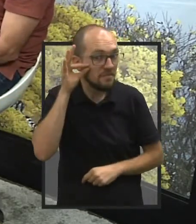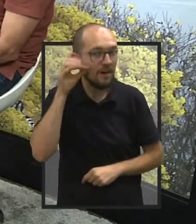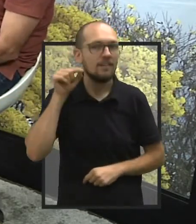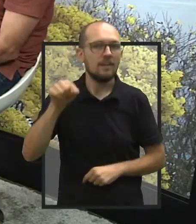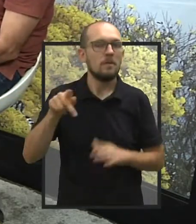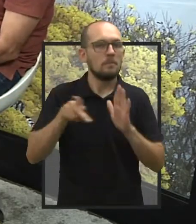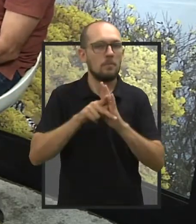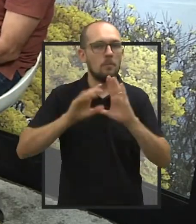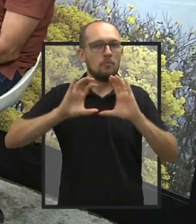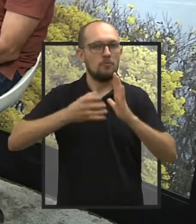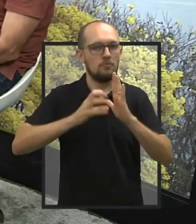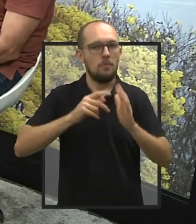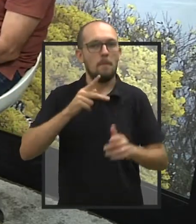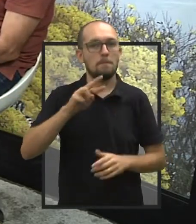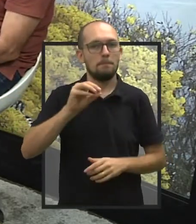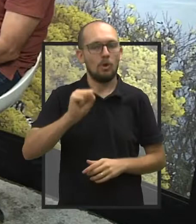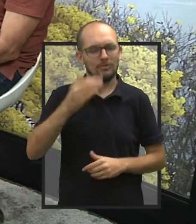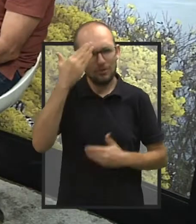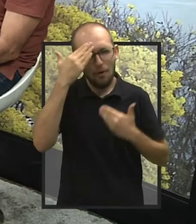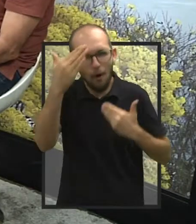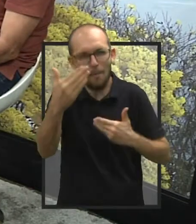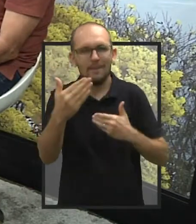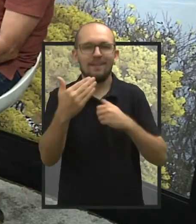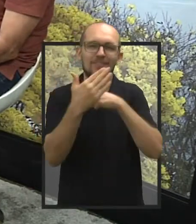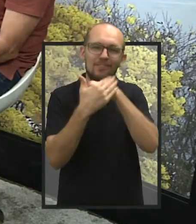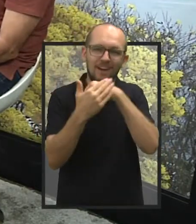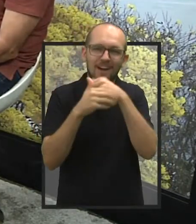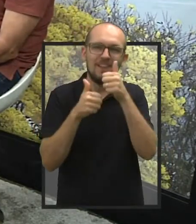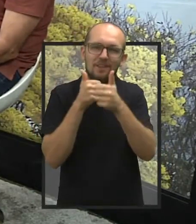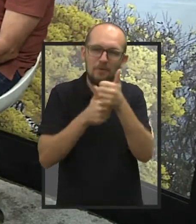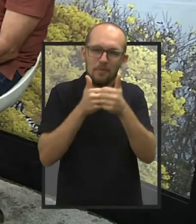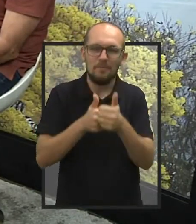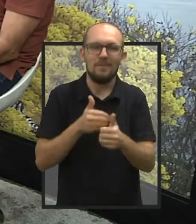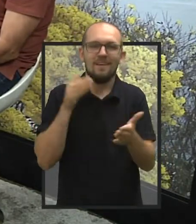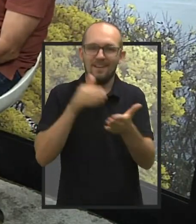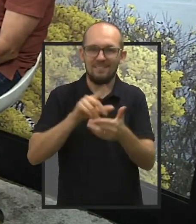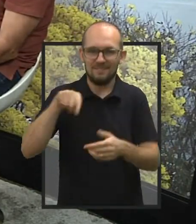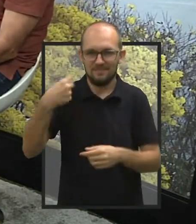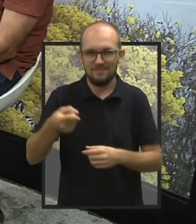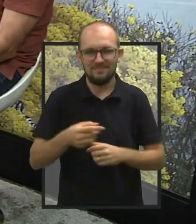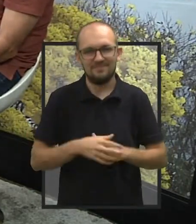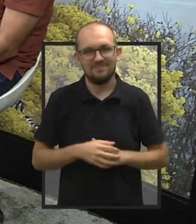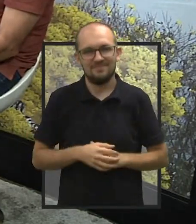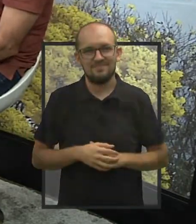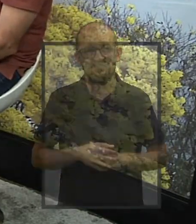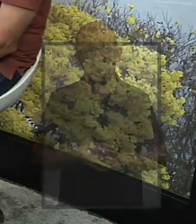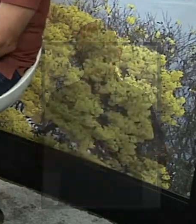Brasil, do PROS. Eu agradeço a sua companhia, o carinho da sua audiência e até a próxima.